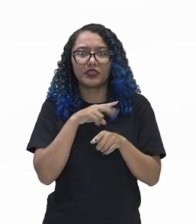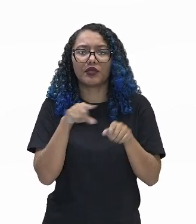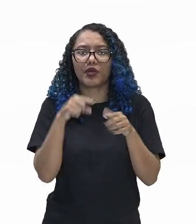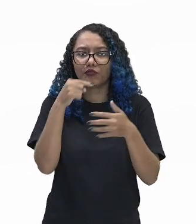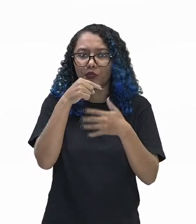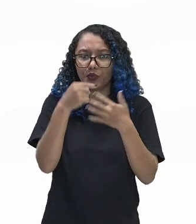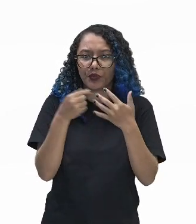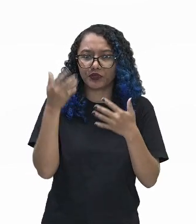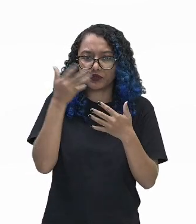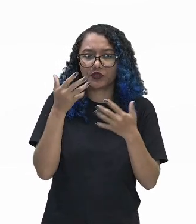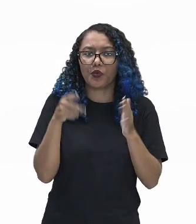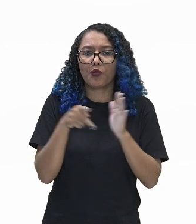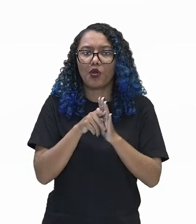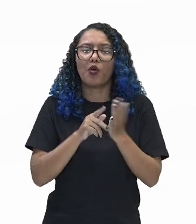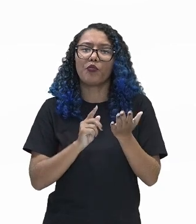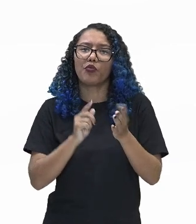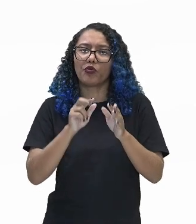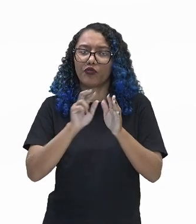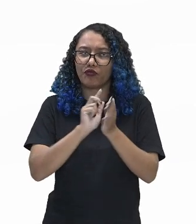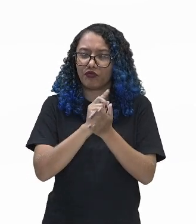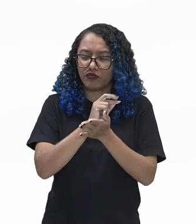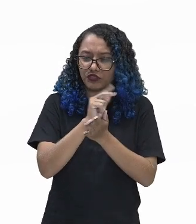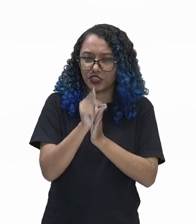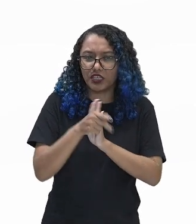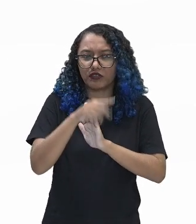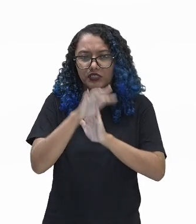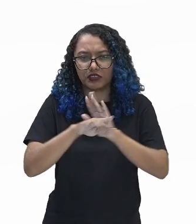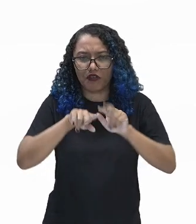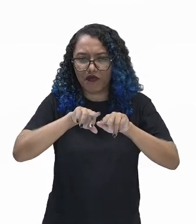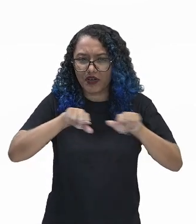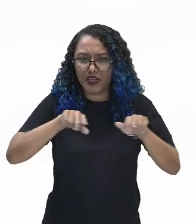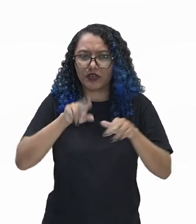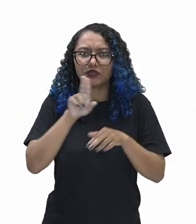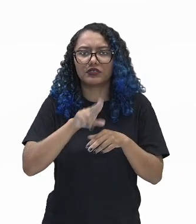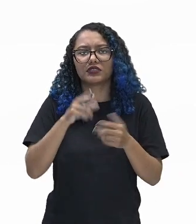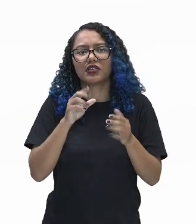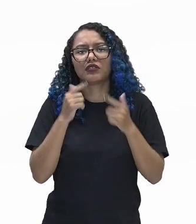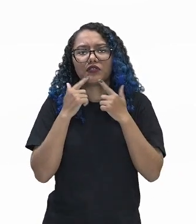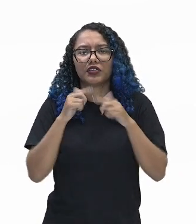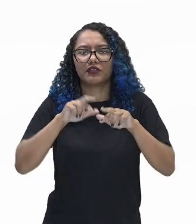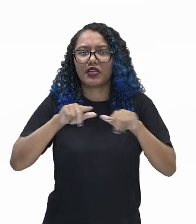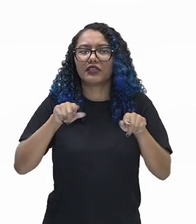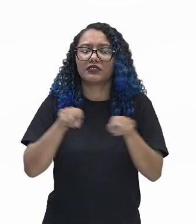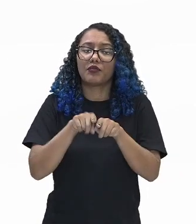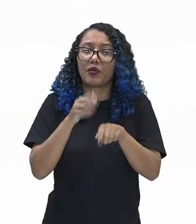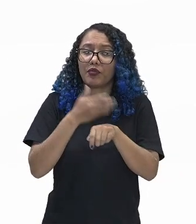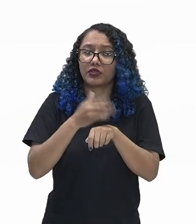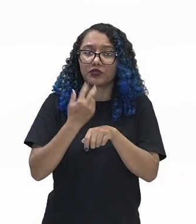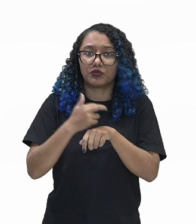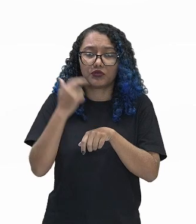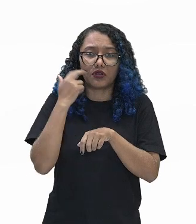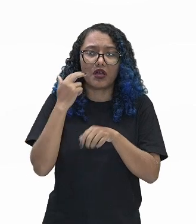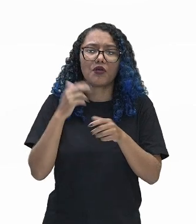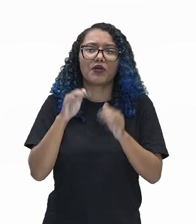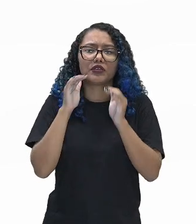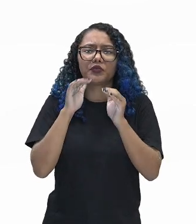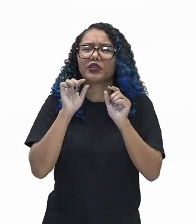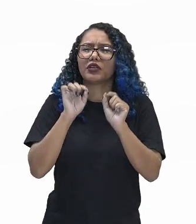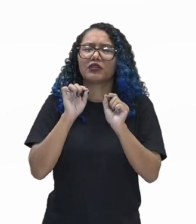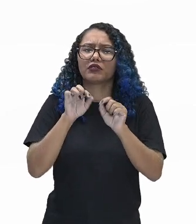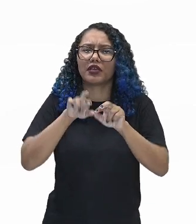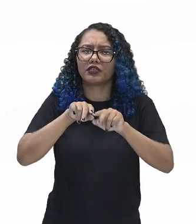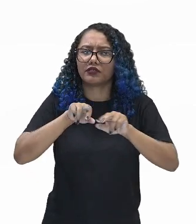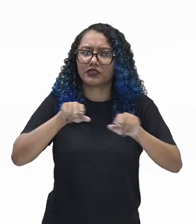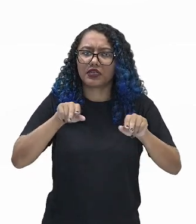dos diferentes gêneros textuais, utilizando as diferentes linguagens e práticas culturais, respeitando